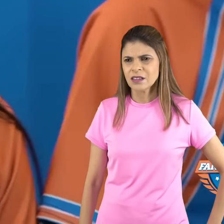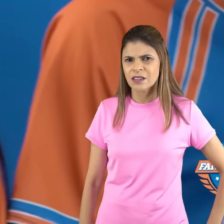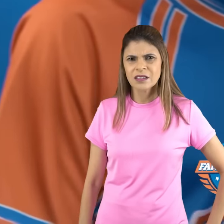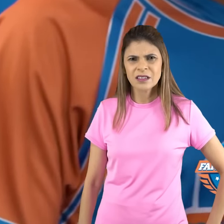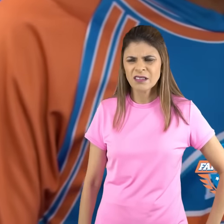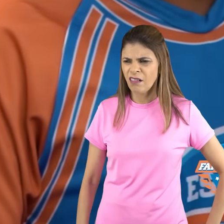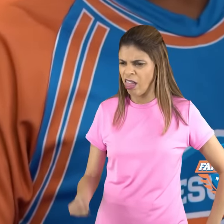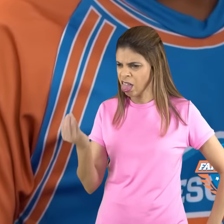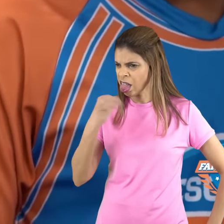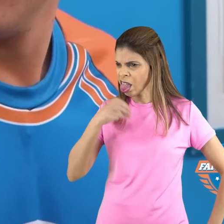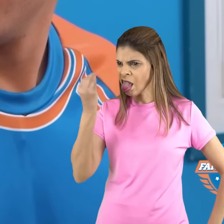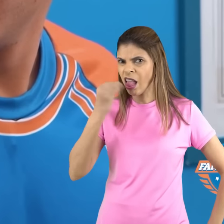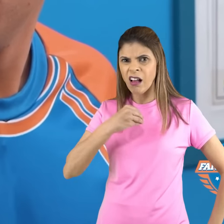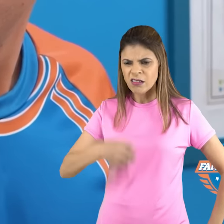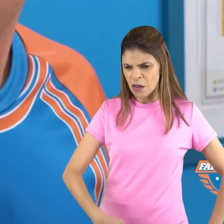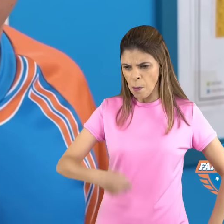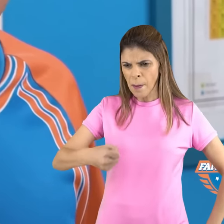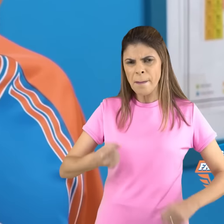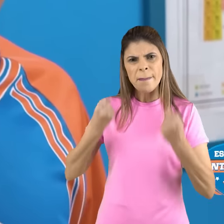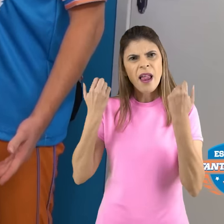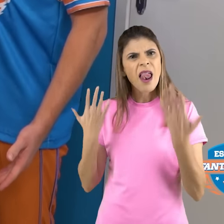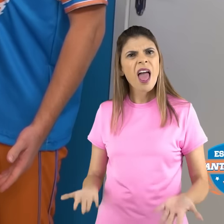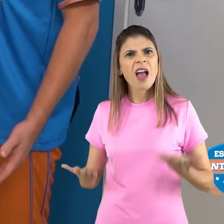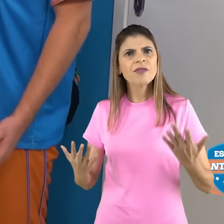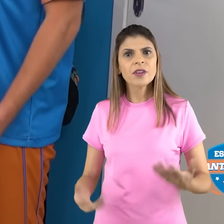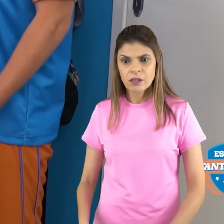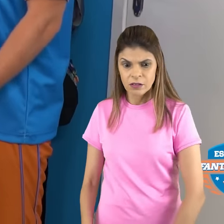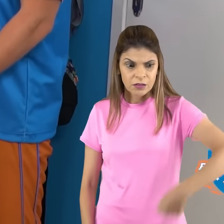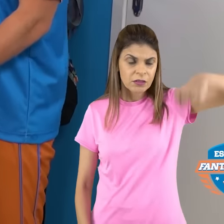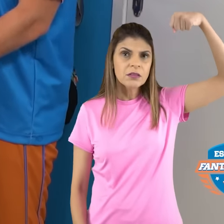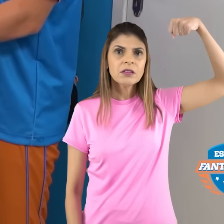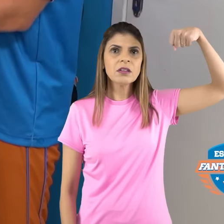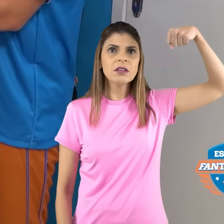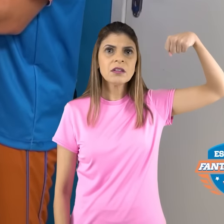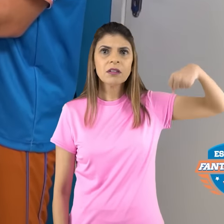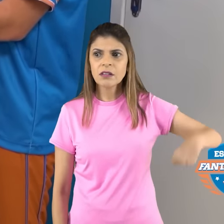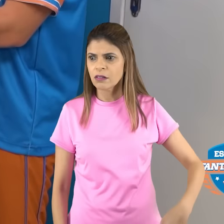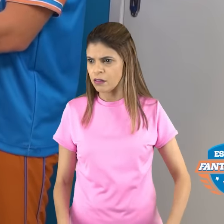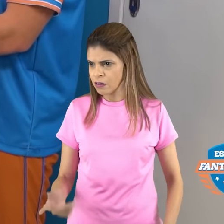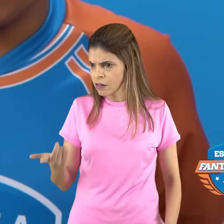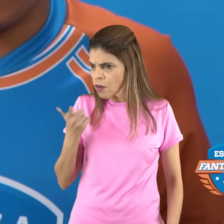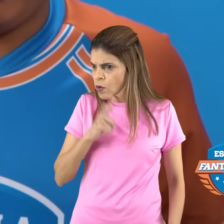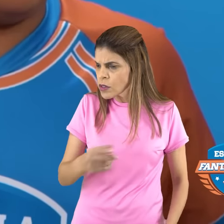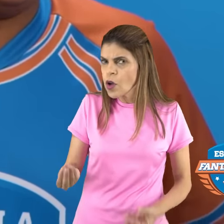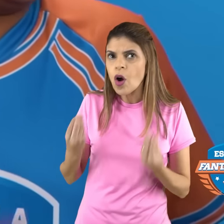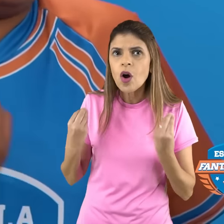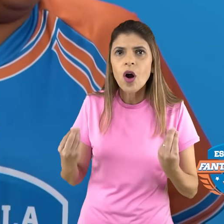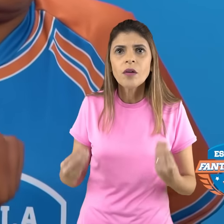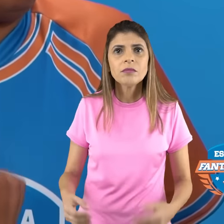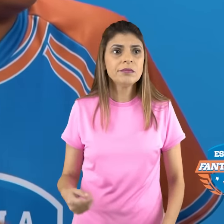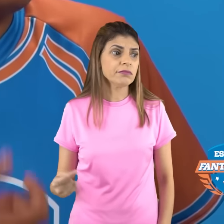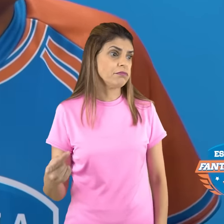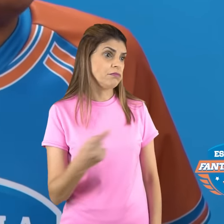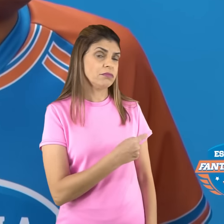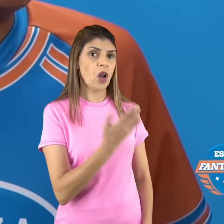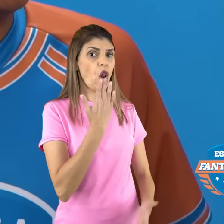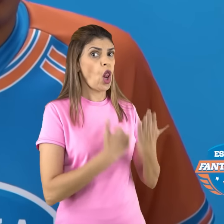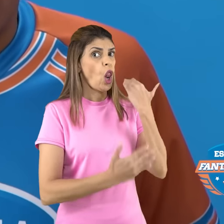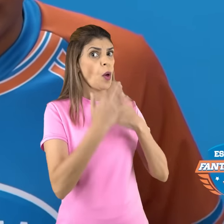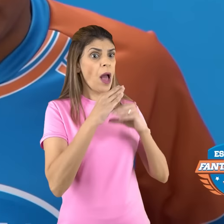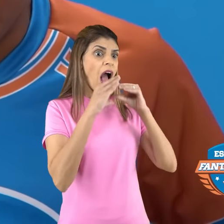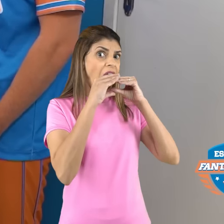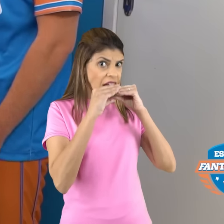Para de ser molenga, Daniel. A sua mala tá super leve. Como você fez isso? Deve estar comendo